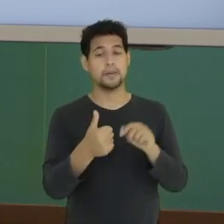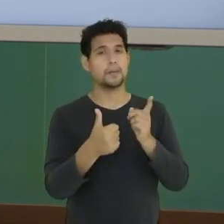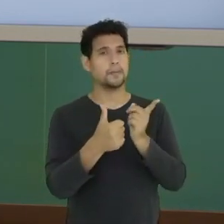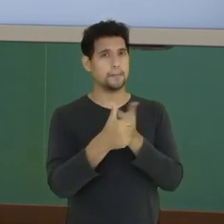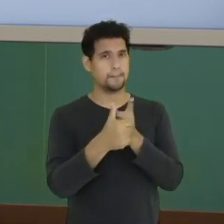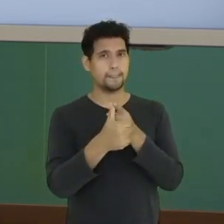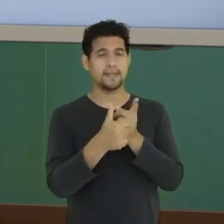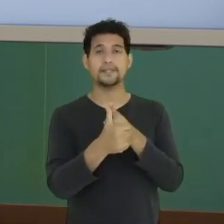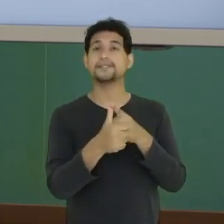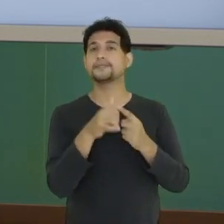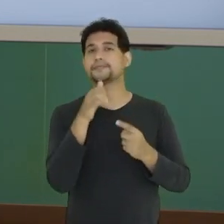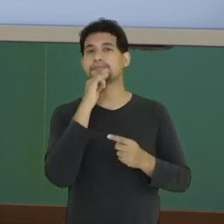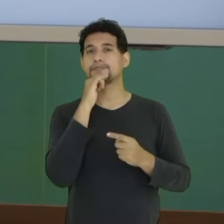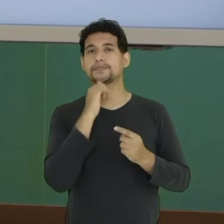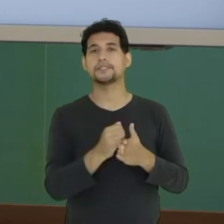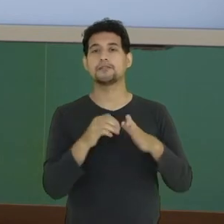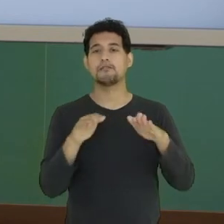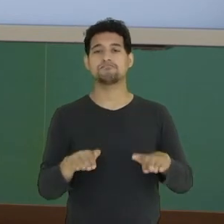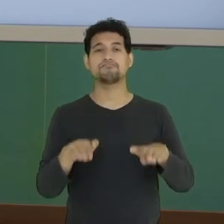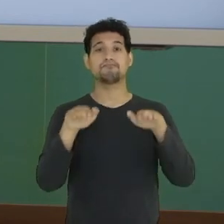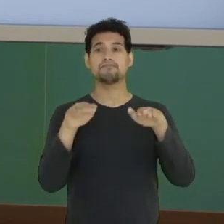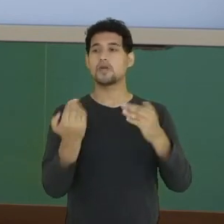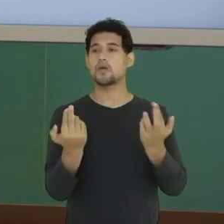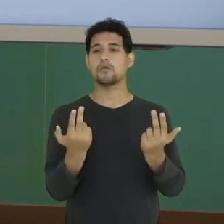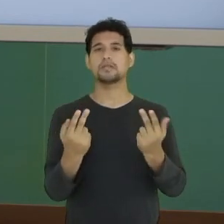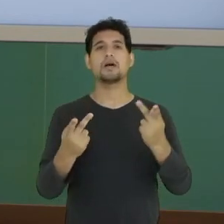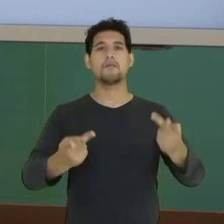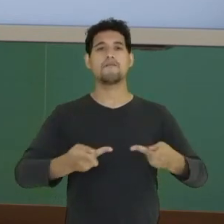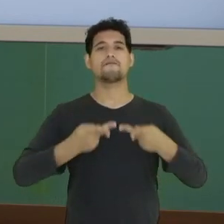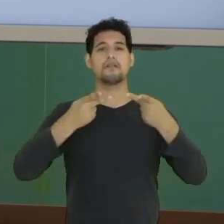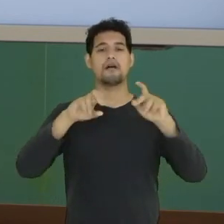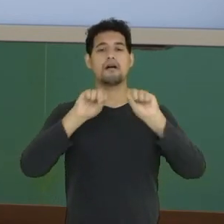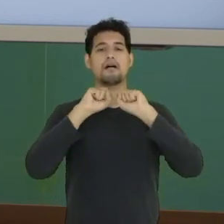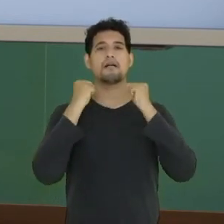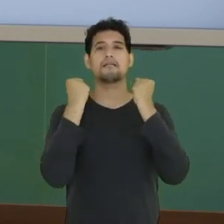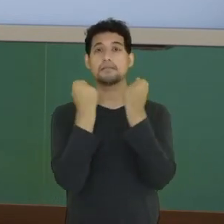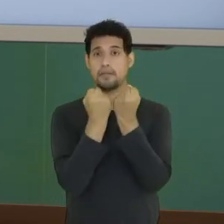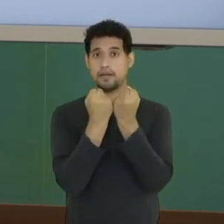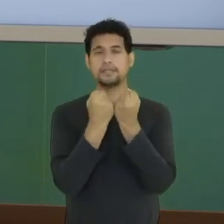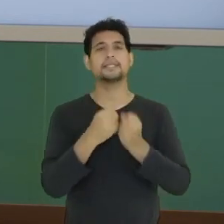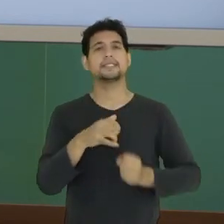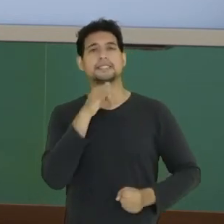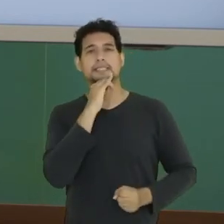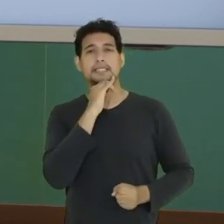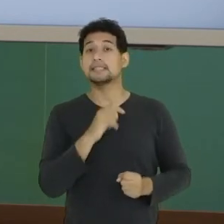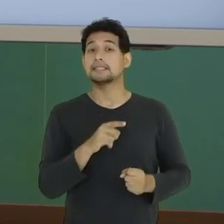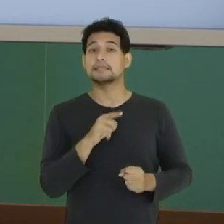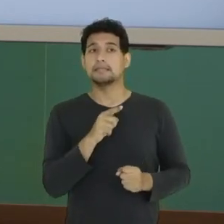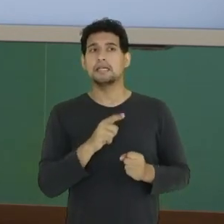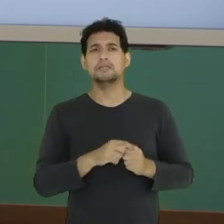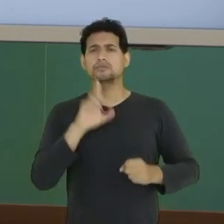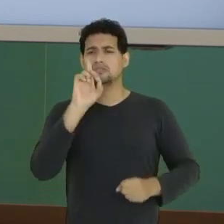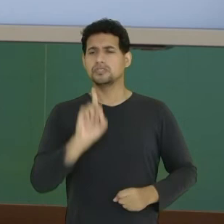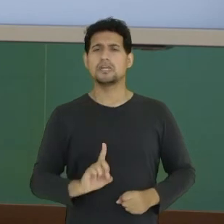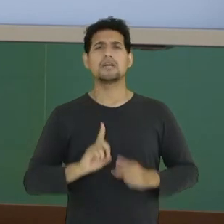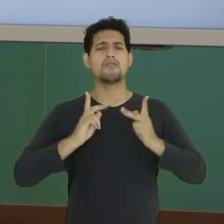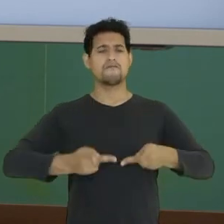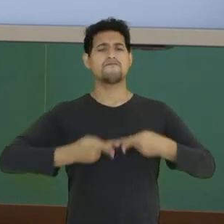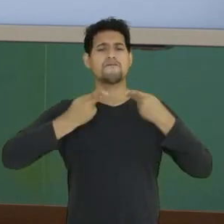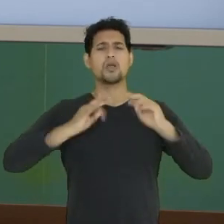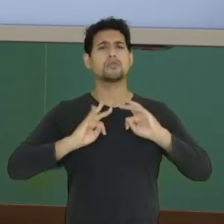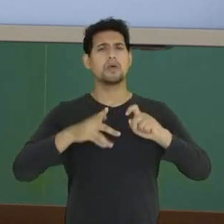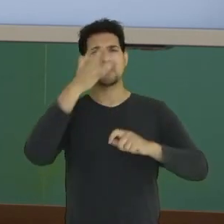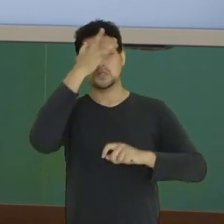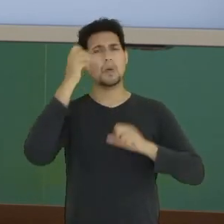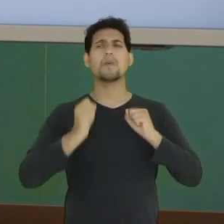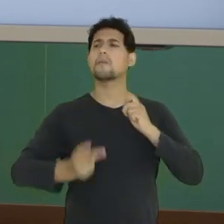igualdade para falar nas assembleias. Essa igualdade de fala, o direito de fala, todos os cidadãos, é